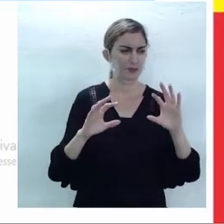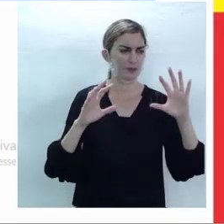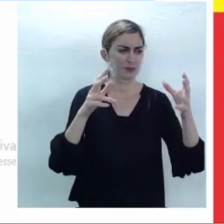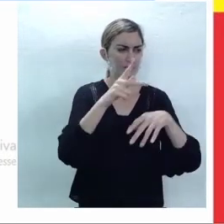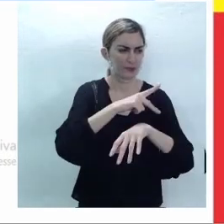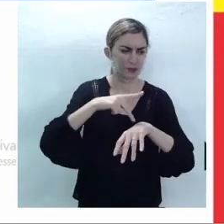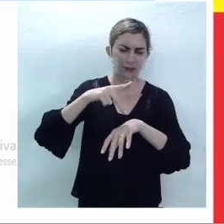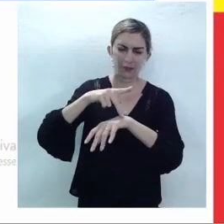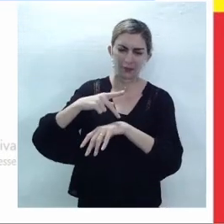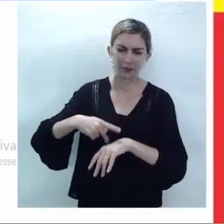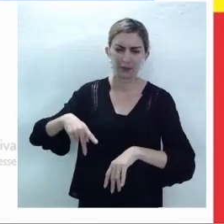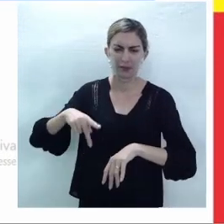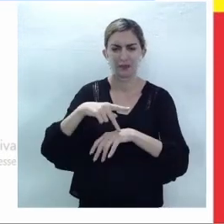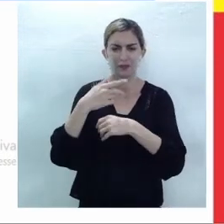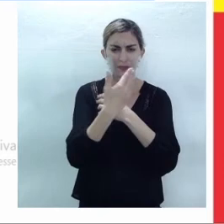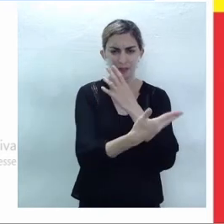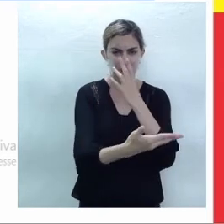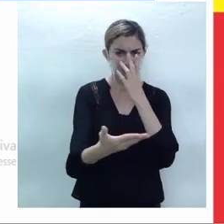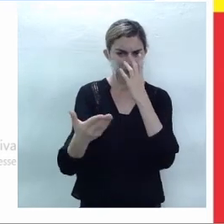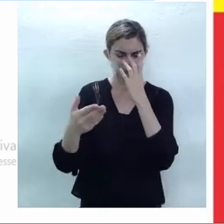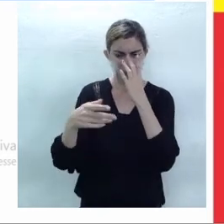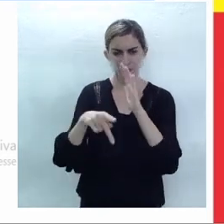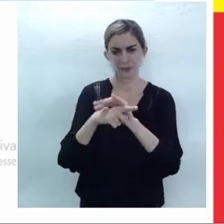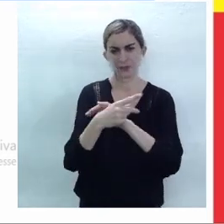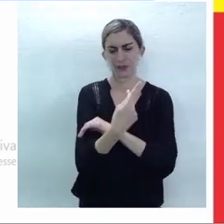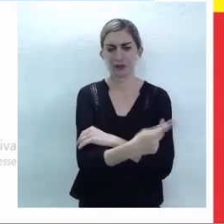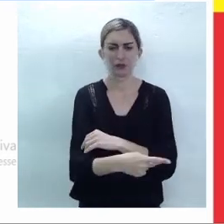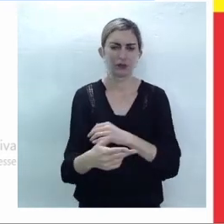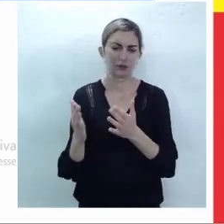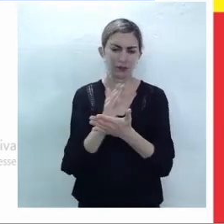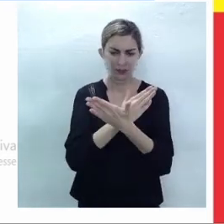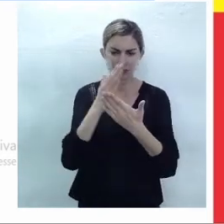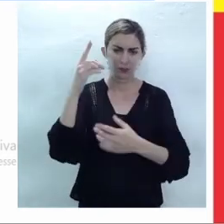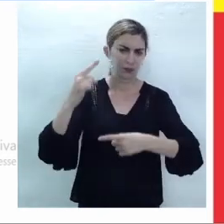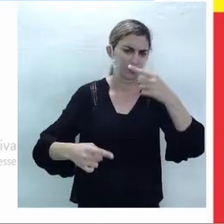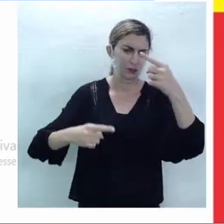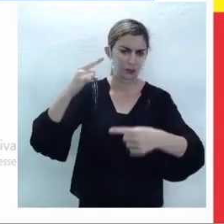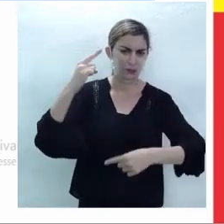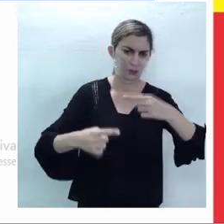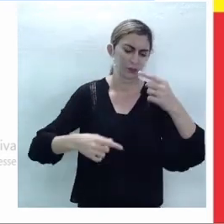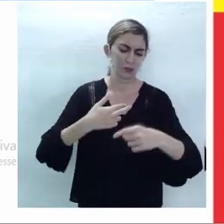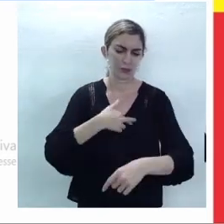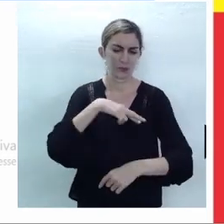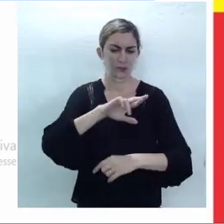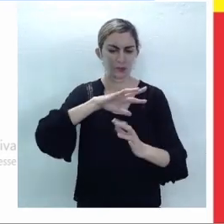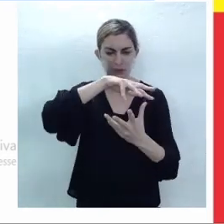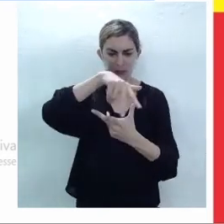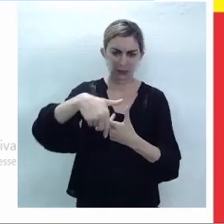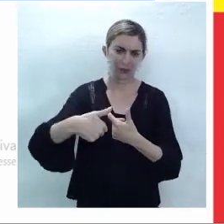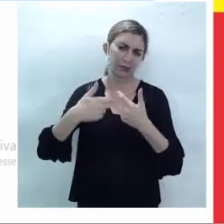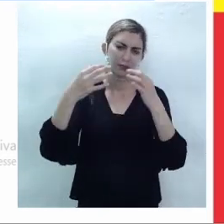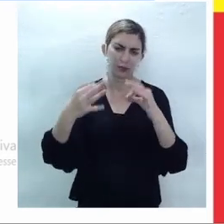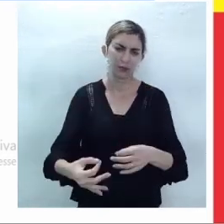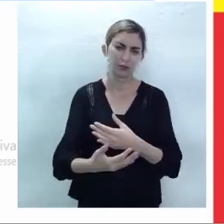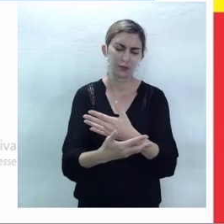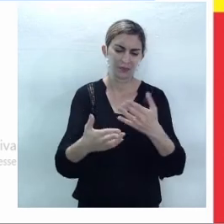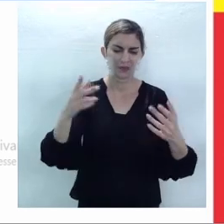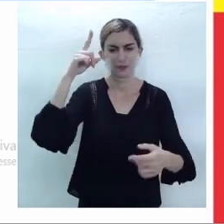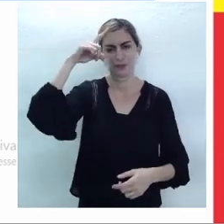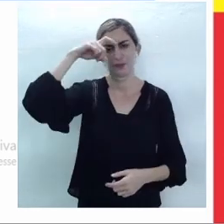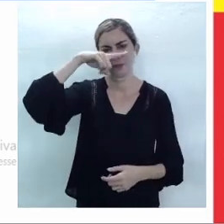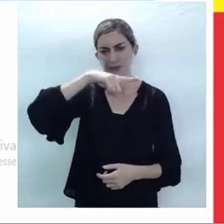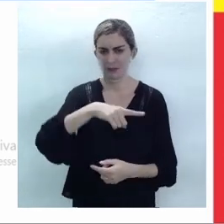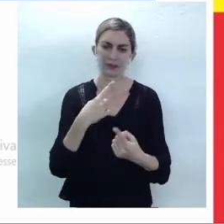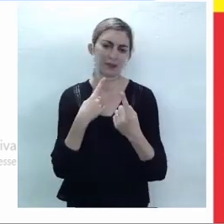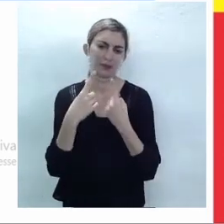os países, esses países que perpassam. Então, são alguns conflitos religiosos mundiais. Justamente a